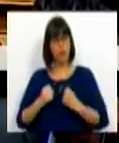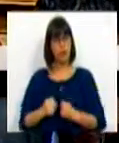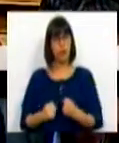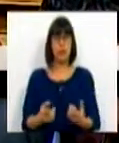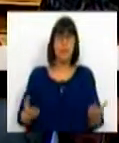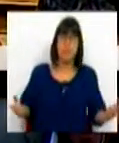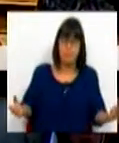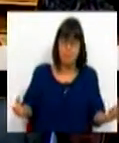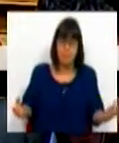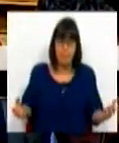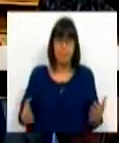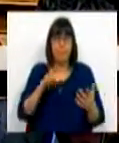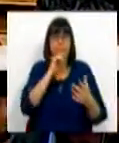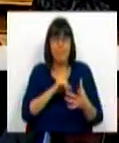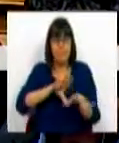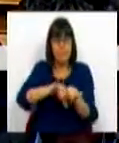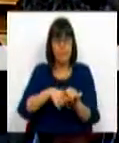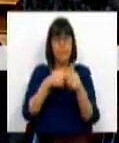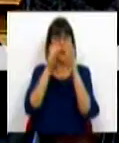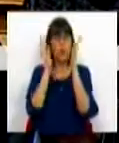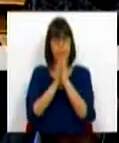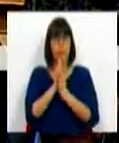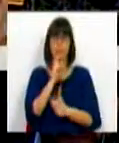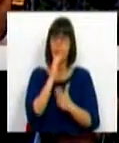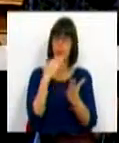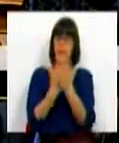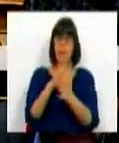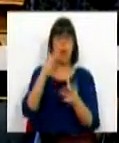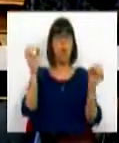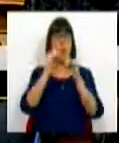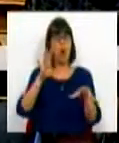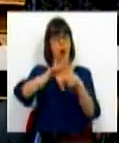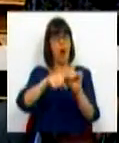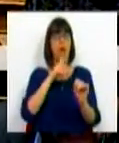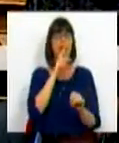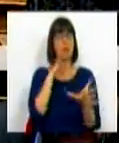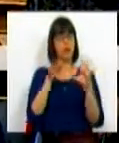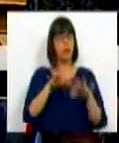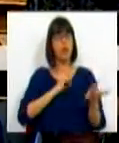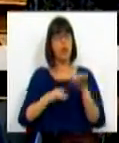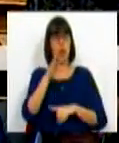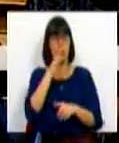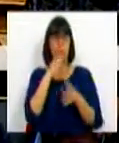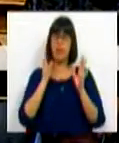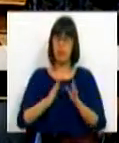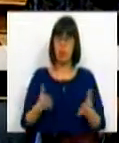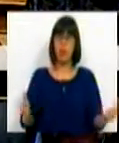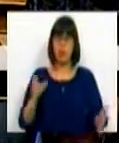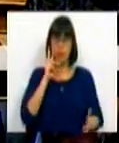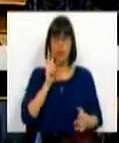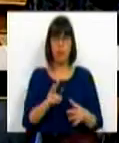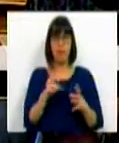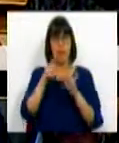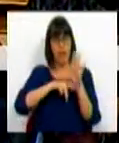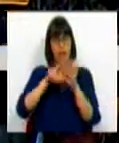que podemos degradar toda a oferta do país, porque não há maior degradação da oferta, senhores deputados, e convém olhar para os